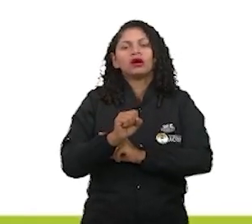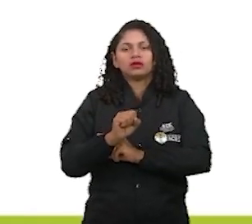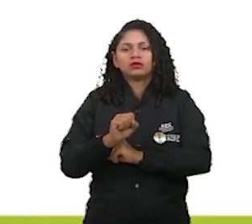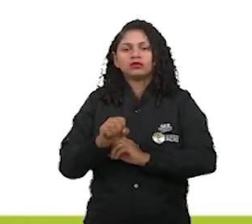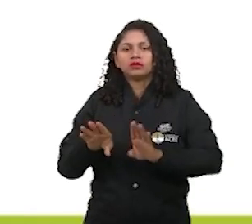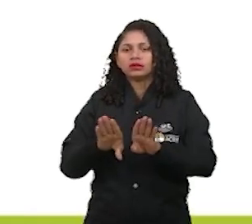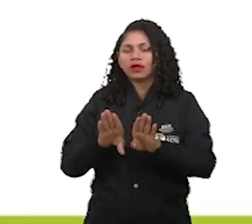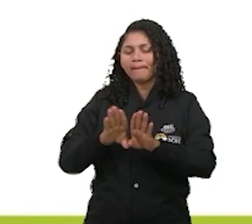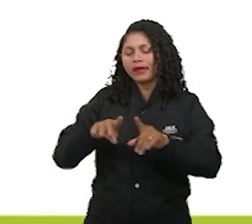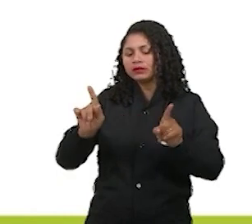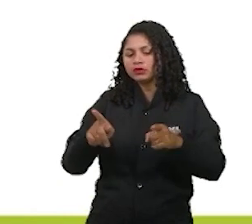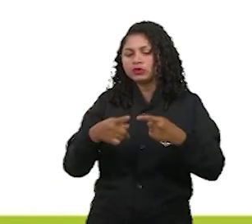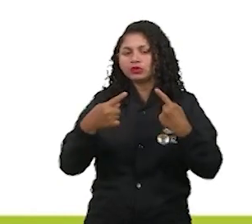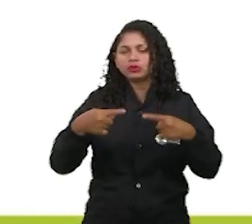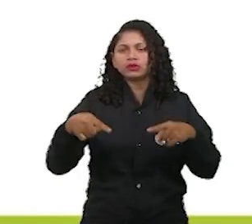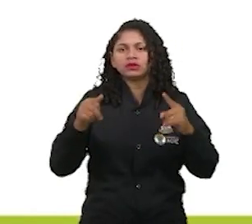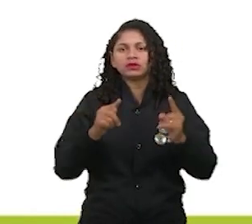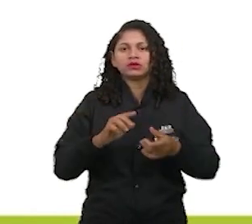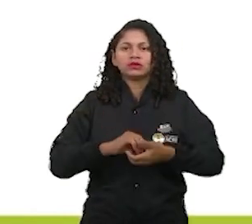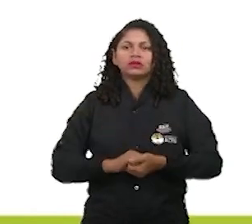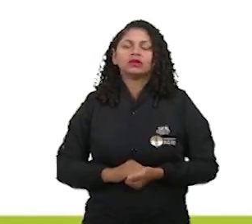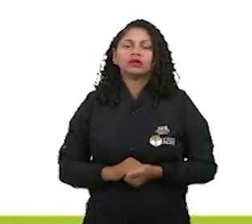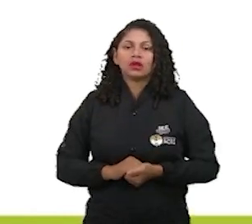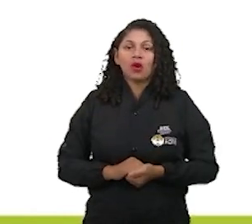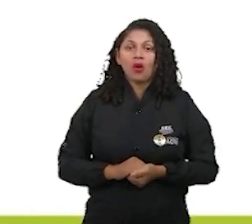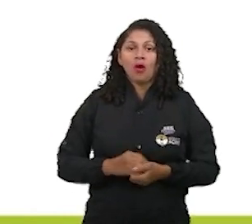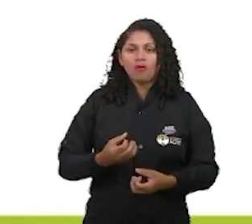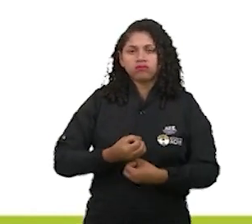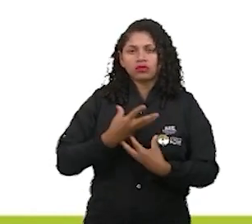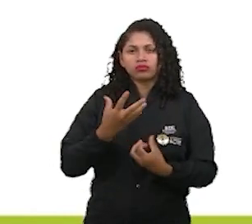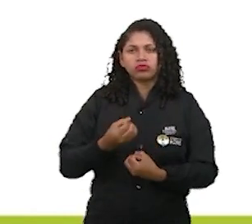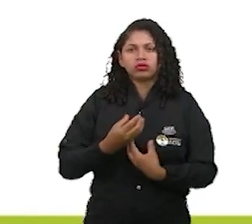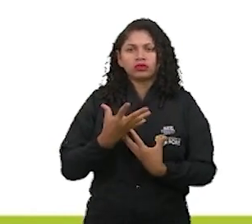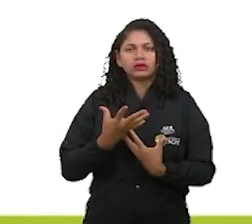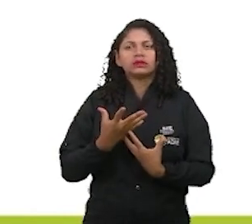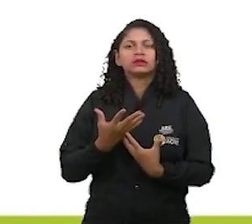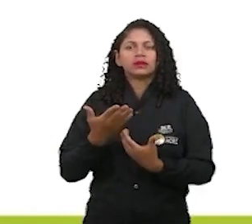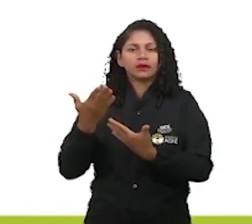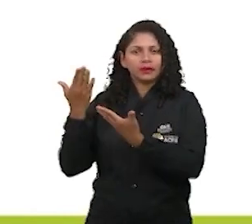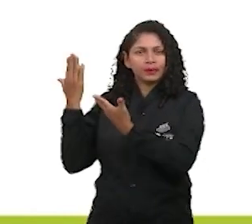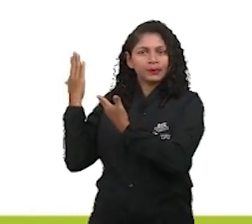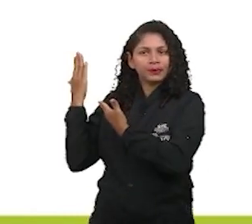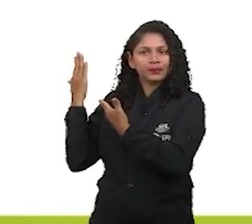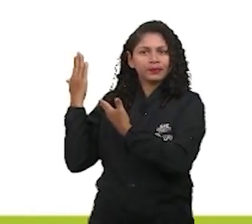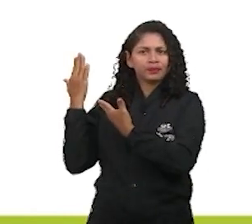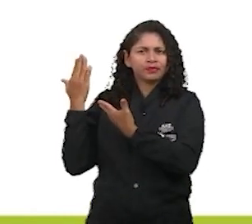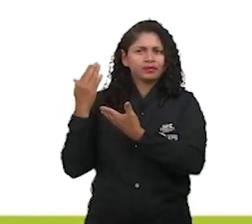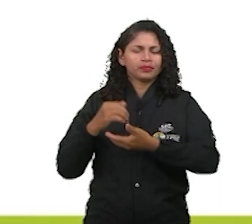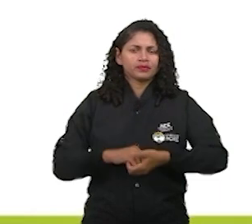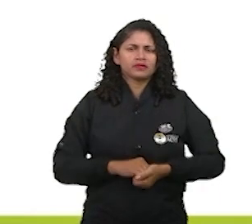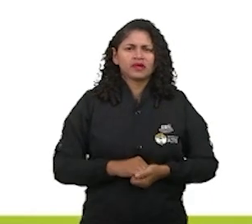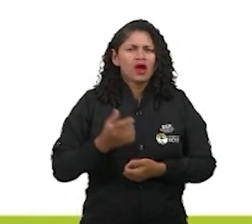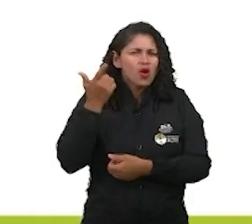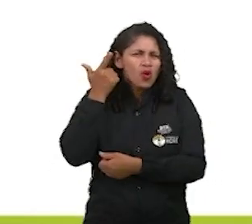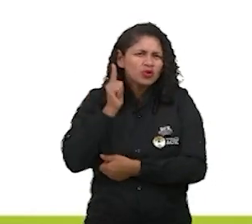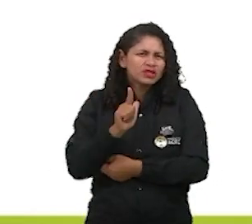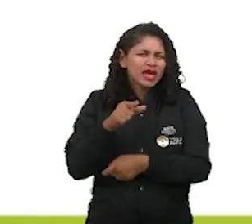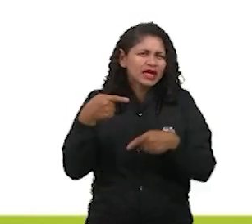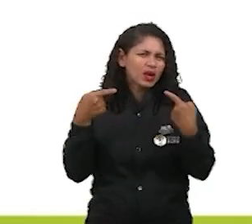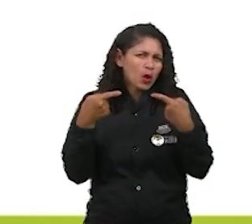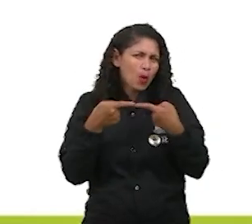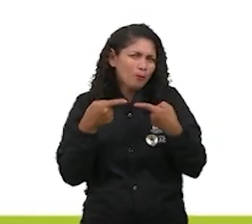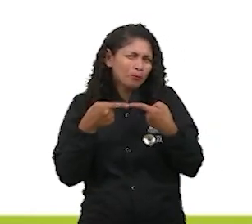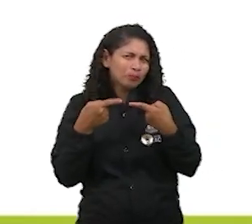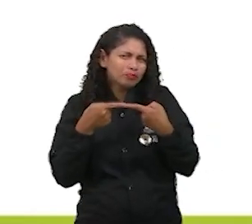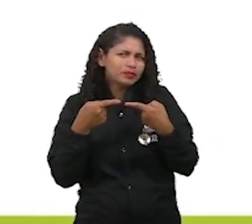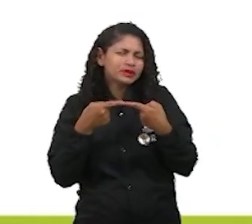dele? Conhecido A Rosa de Hiroshima. Tem alguma semelhança, pessoal? Vocês conseguem associar essa